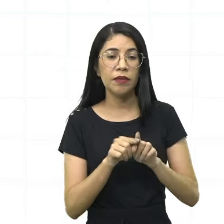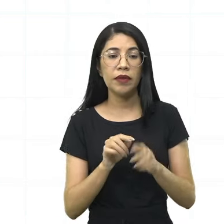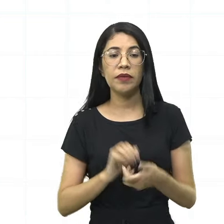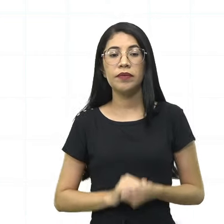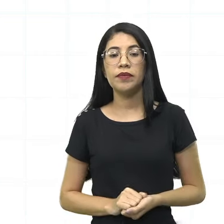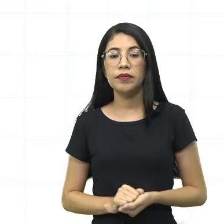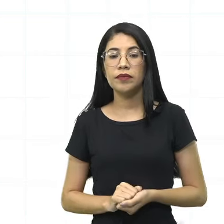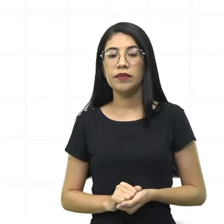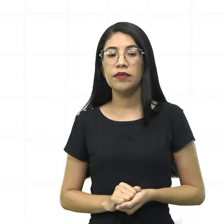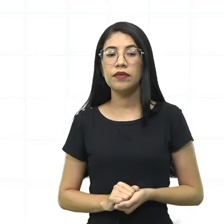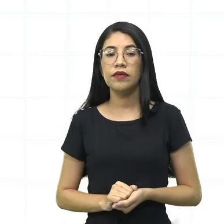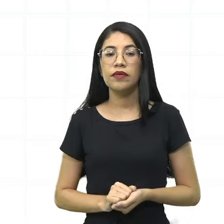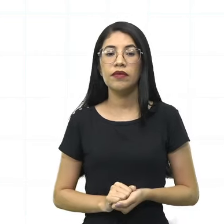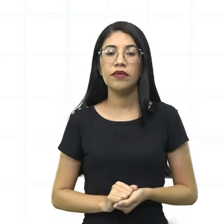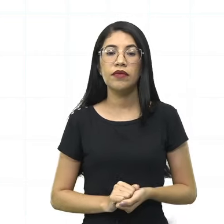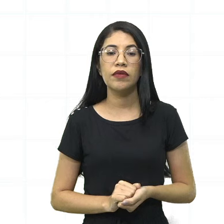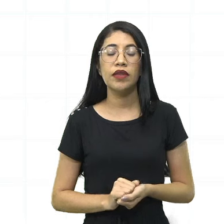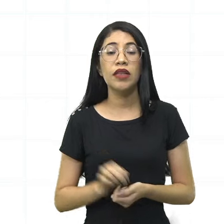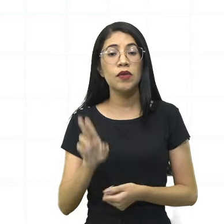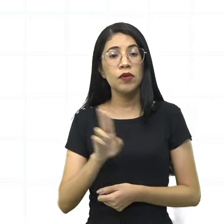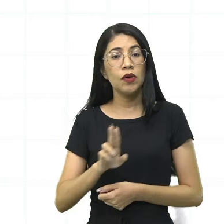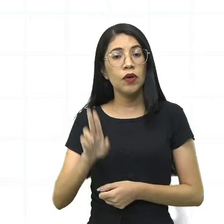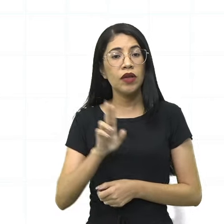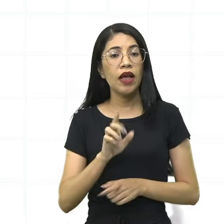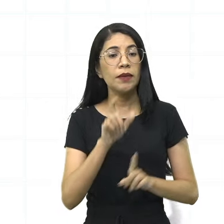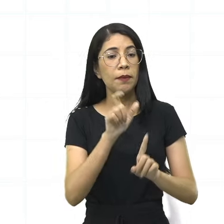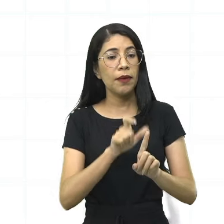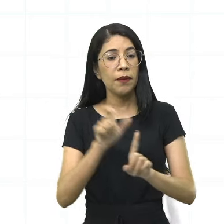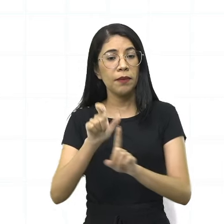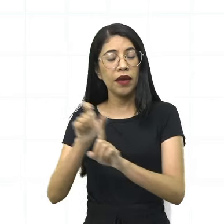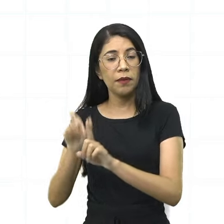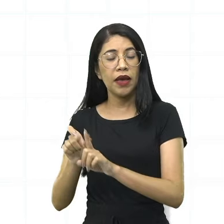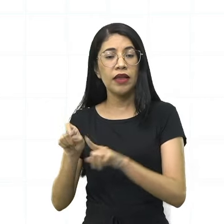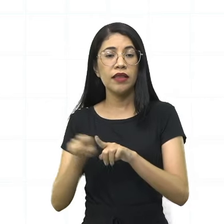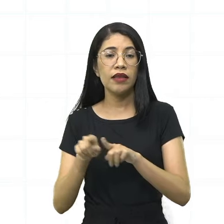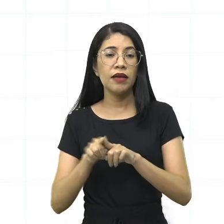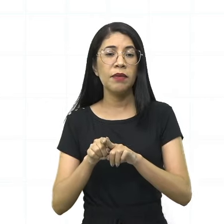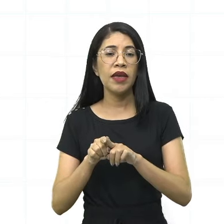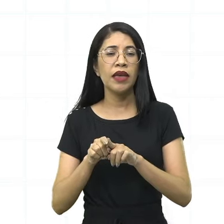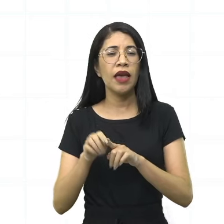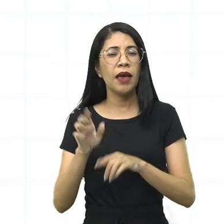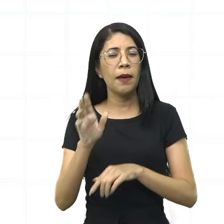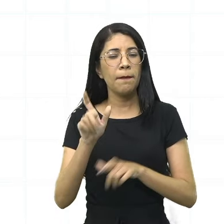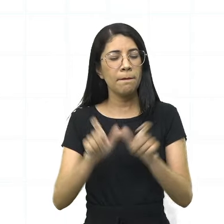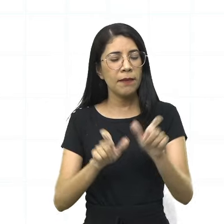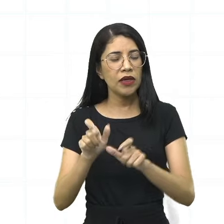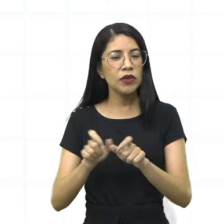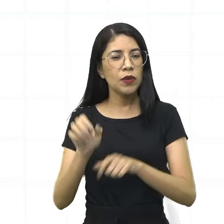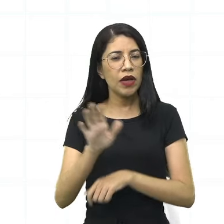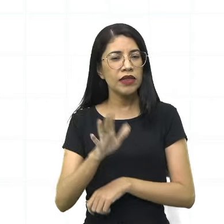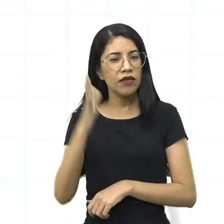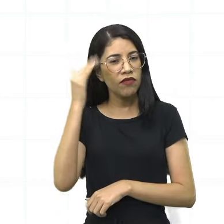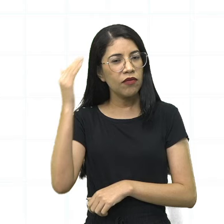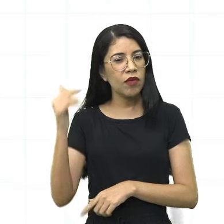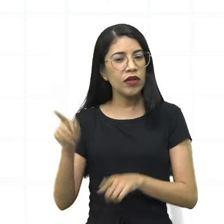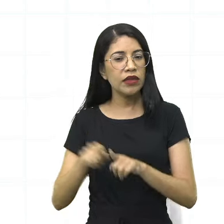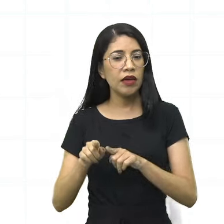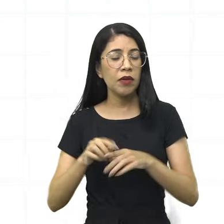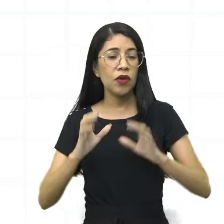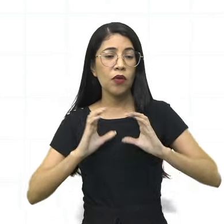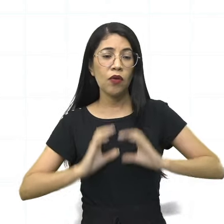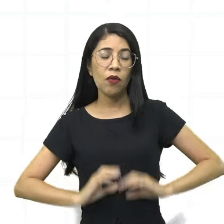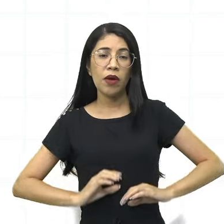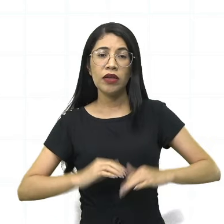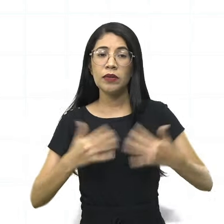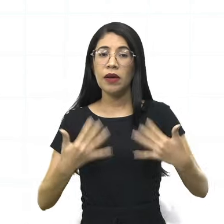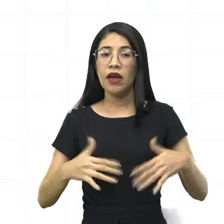só. Comumente são utilizadas personalidades e figuras públicas e seus comportamentos são exagerados